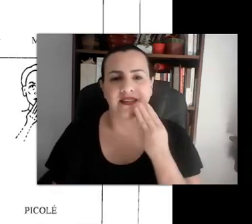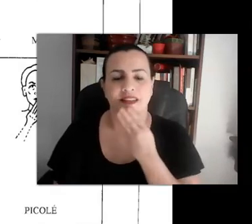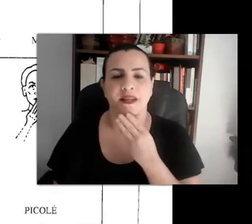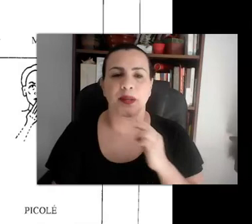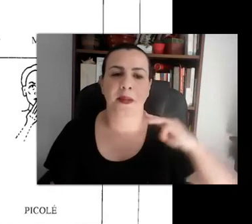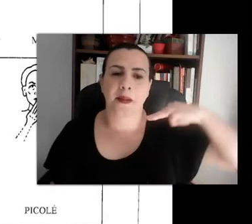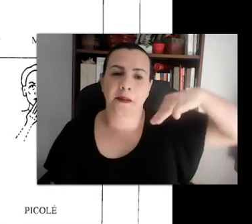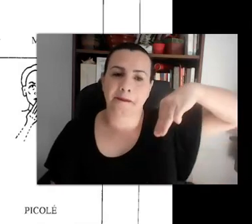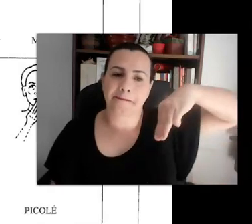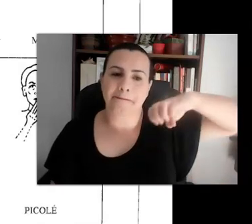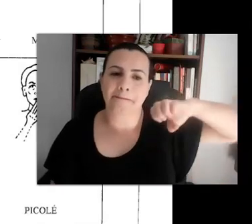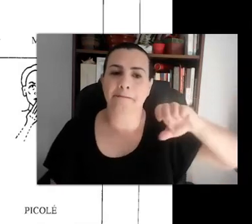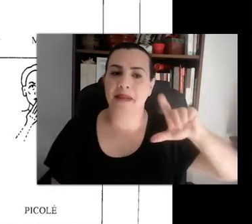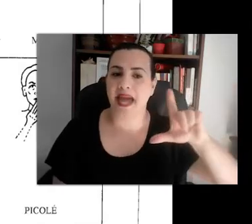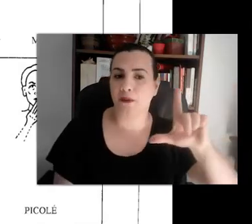boca, assim.